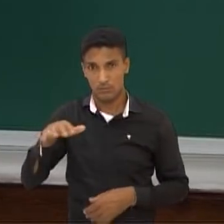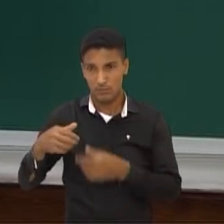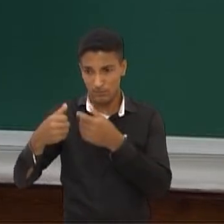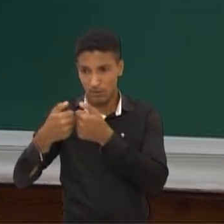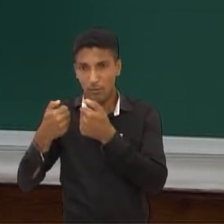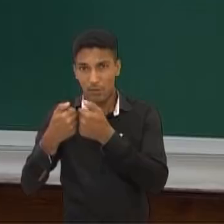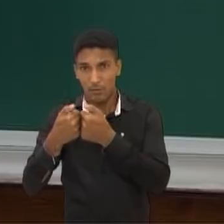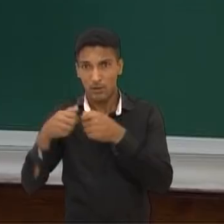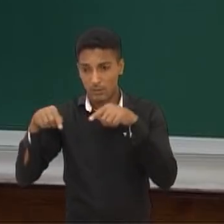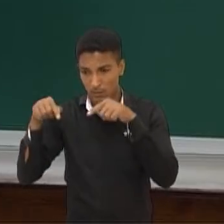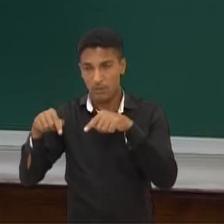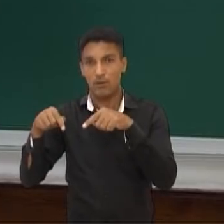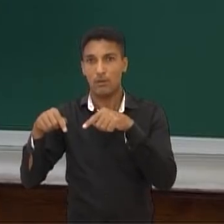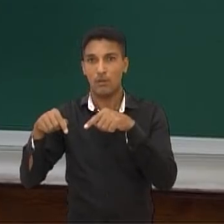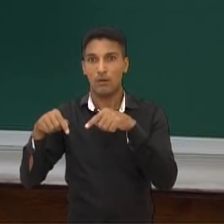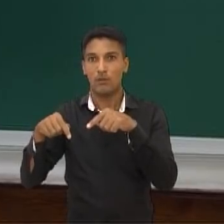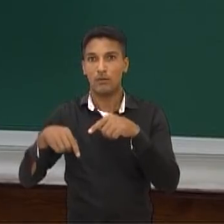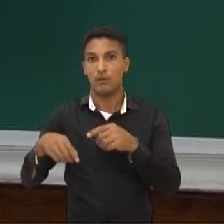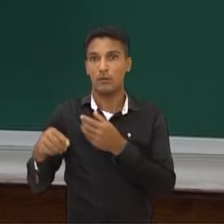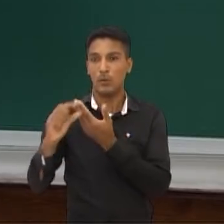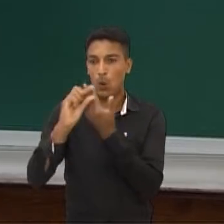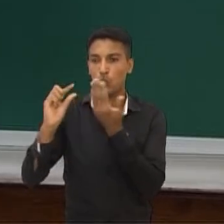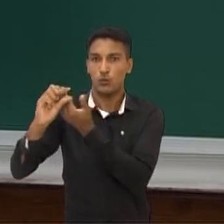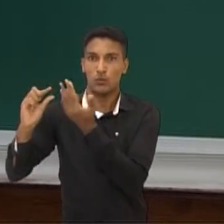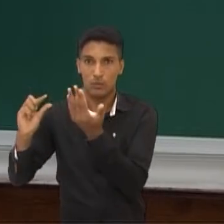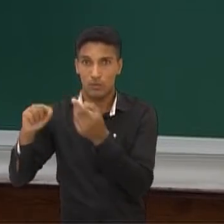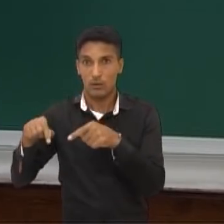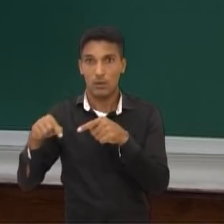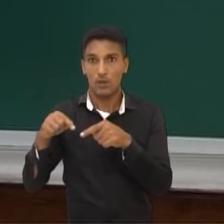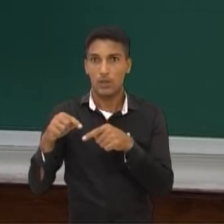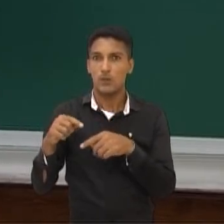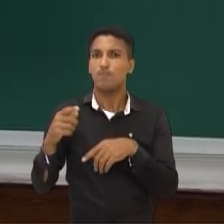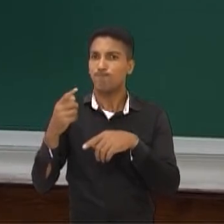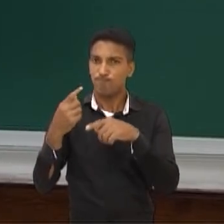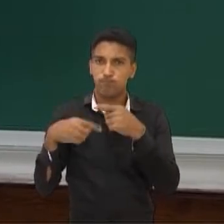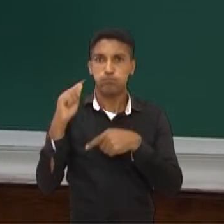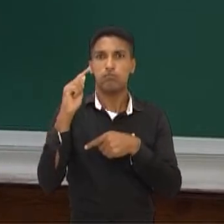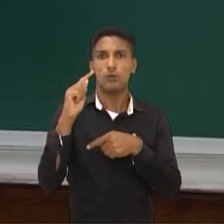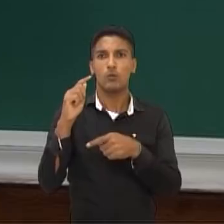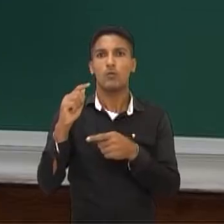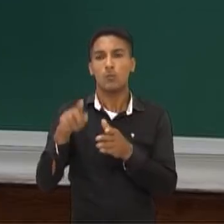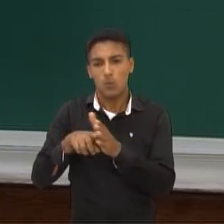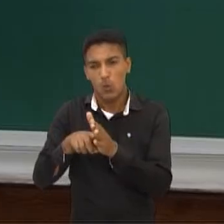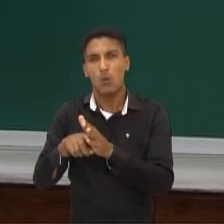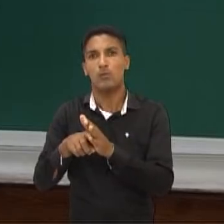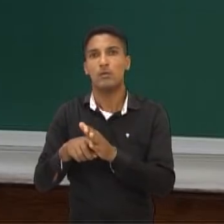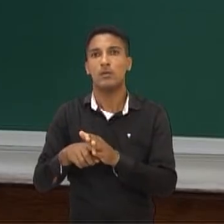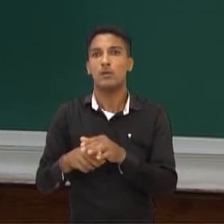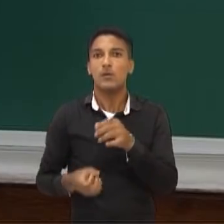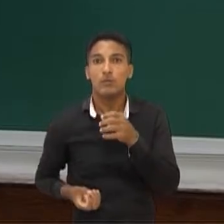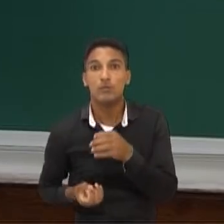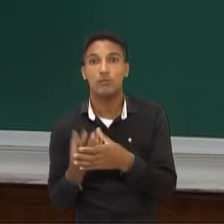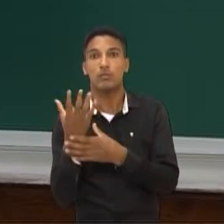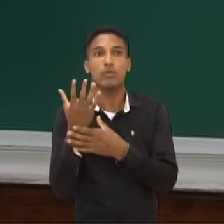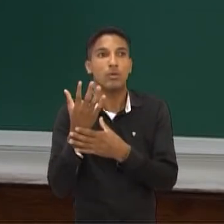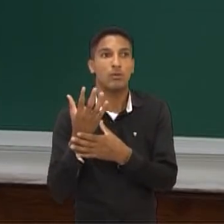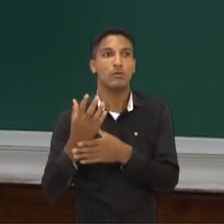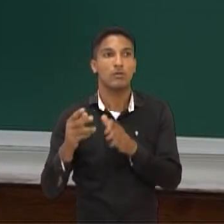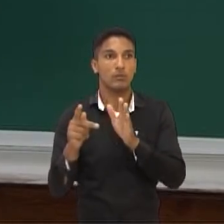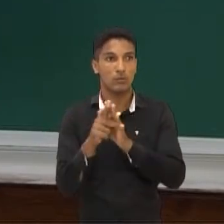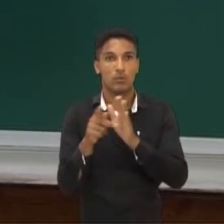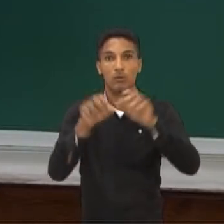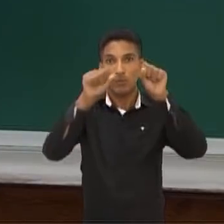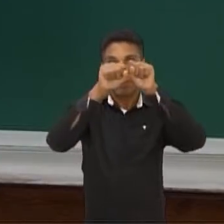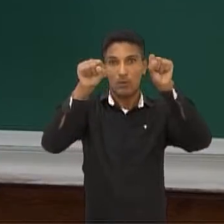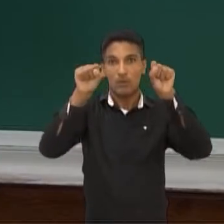sistema termodinâmico capaz de realizar trabalho, capaz de fornecer energia. E aí eles procuraram